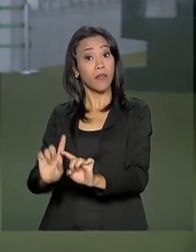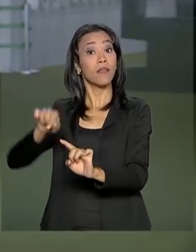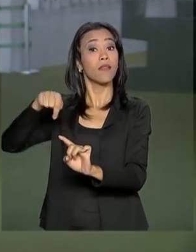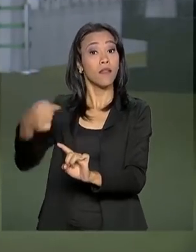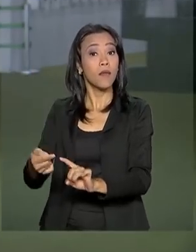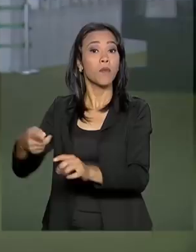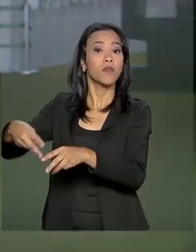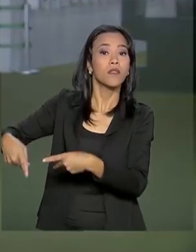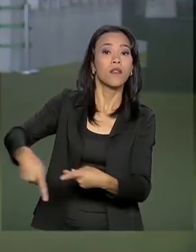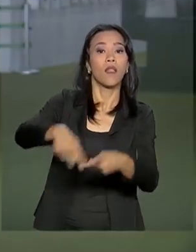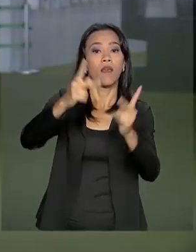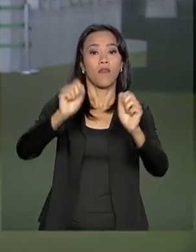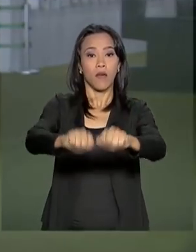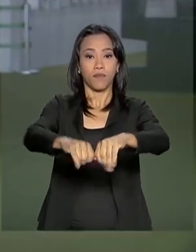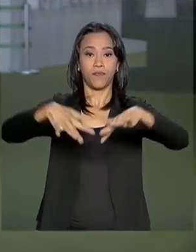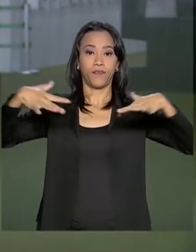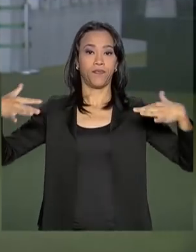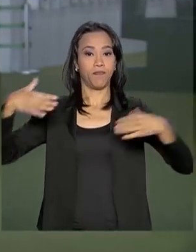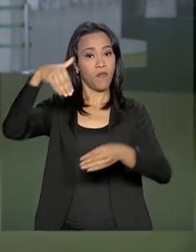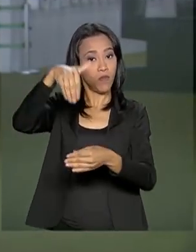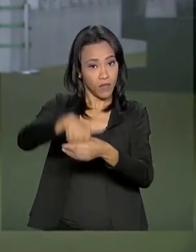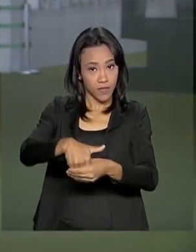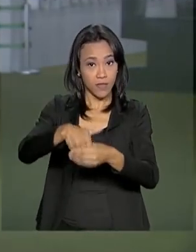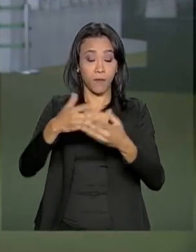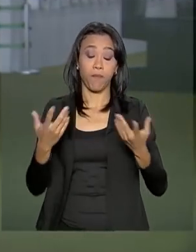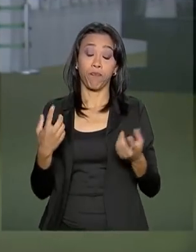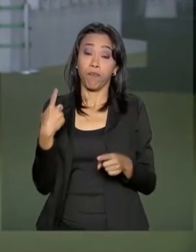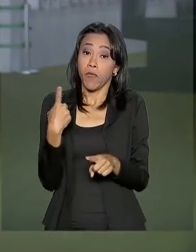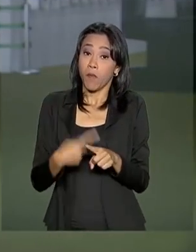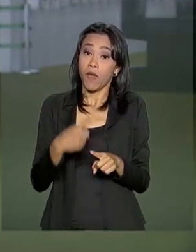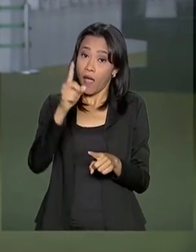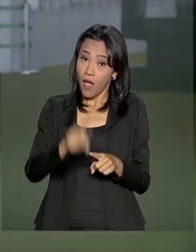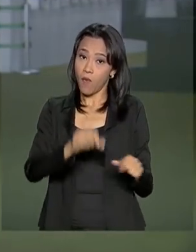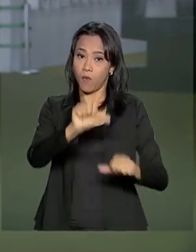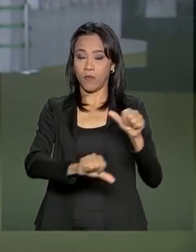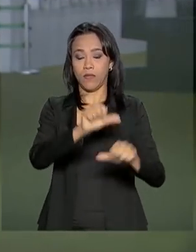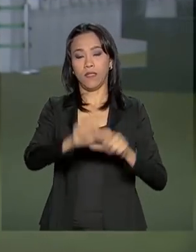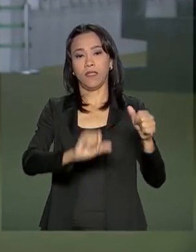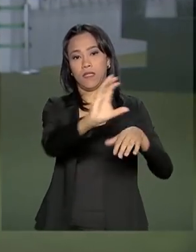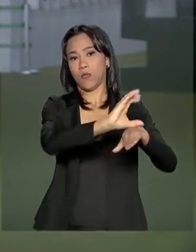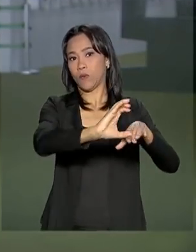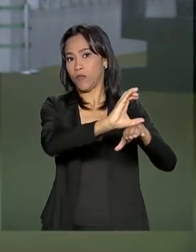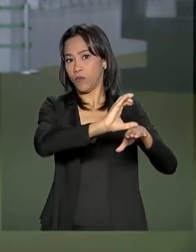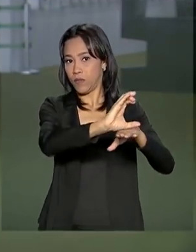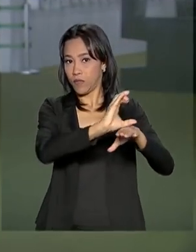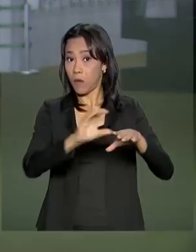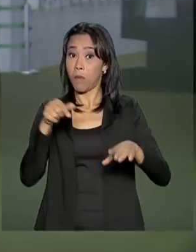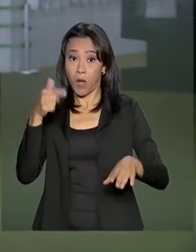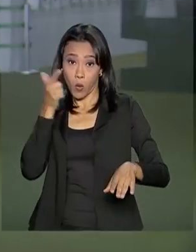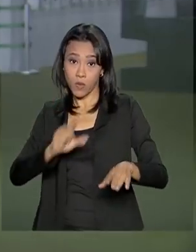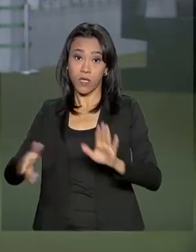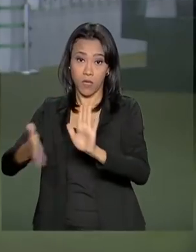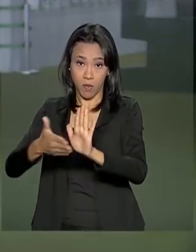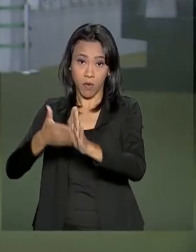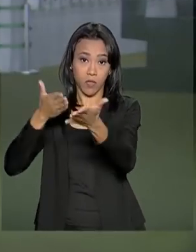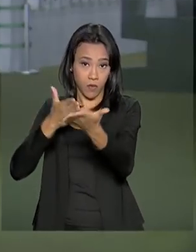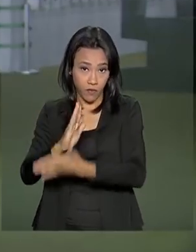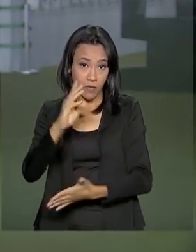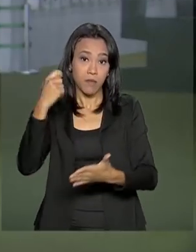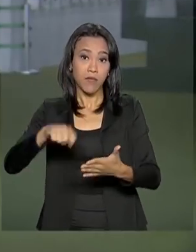seguir para a votação no plenário. Por se tratar de uma mudança na Constituição, para ser aprovada, ela vai precisar